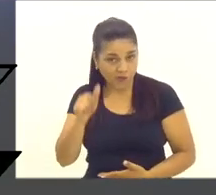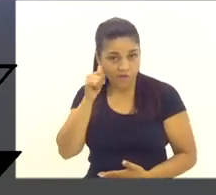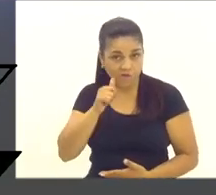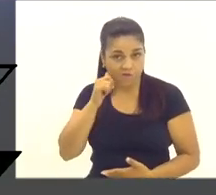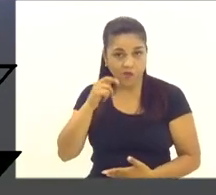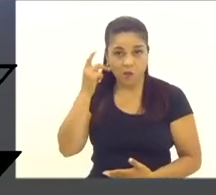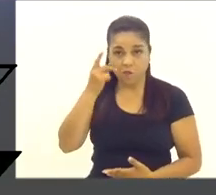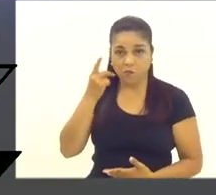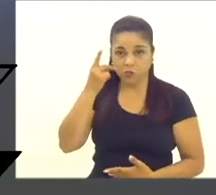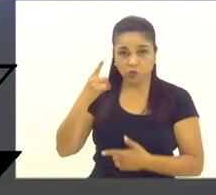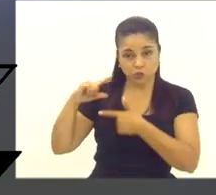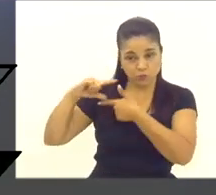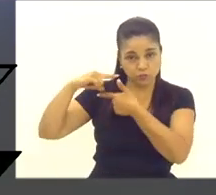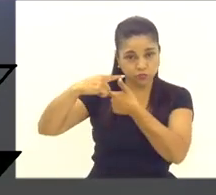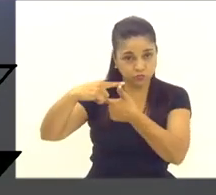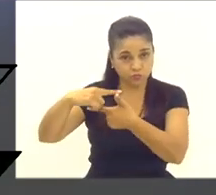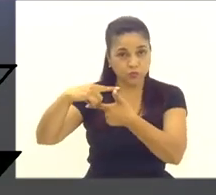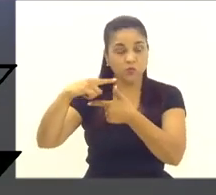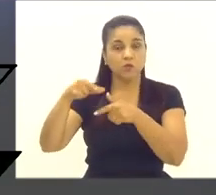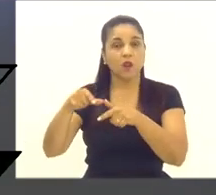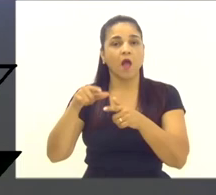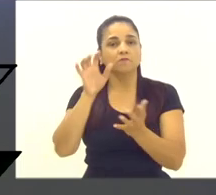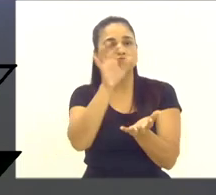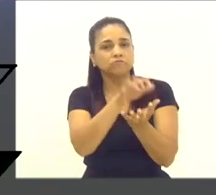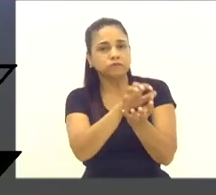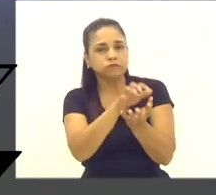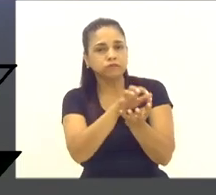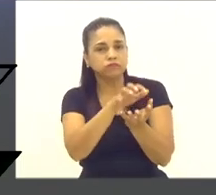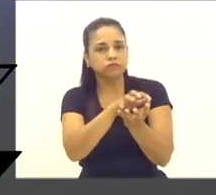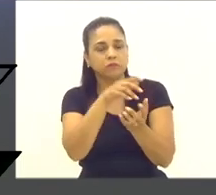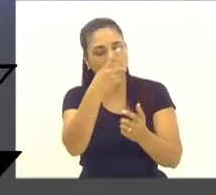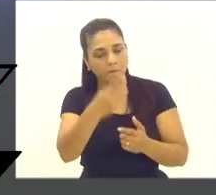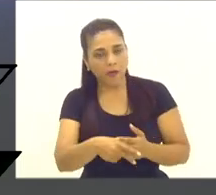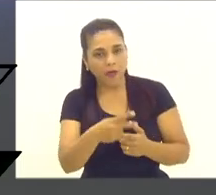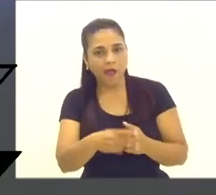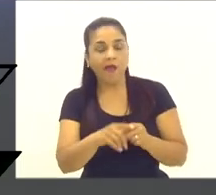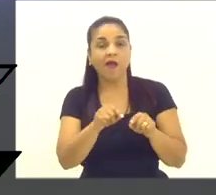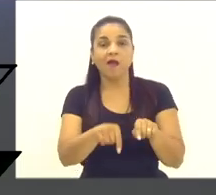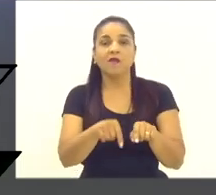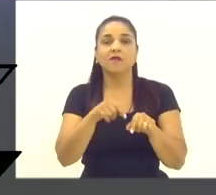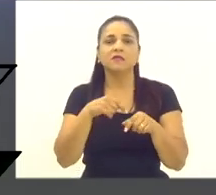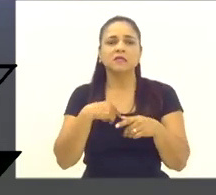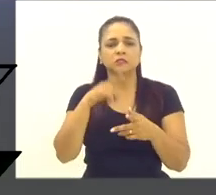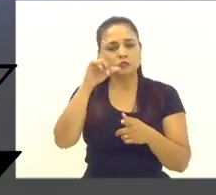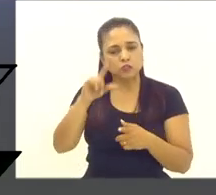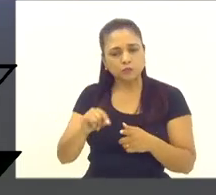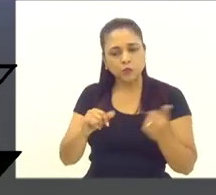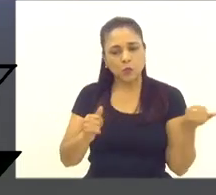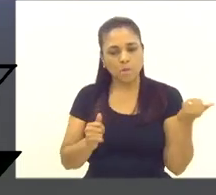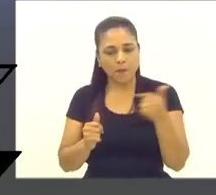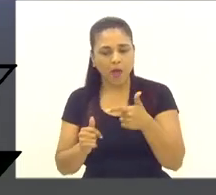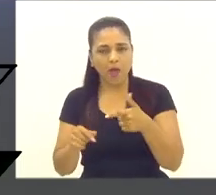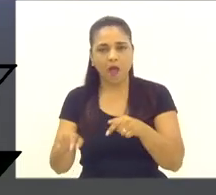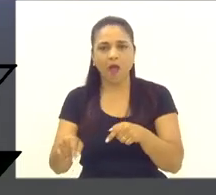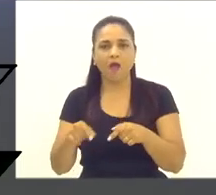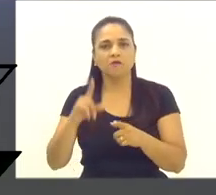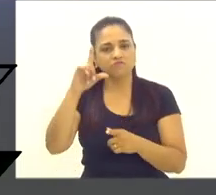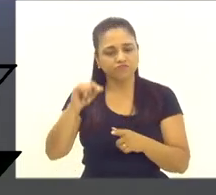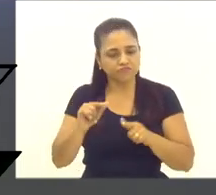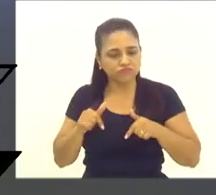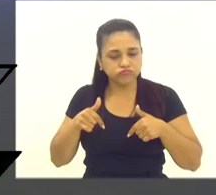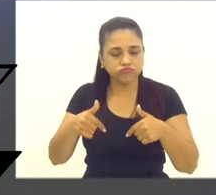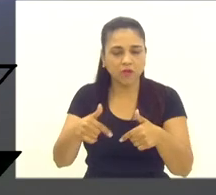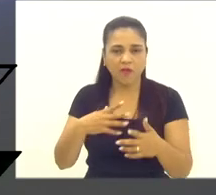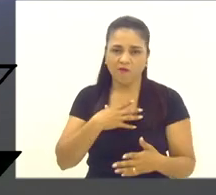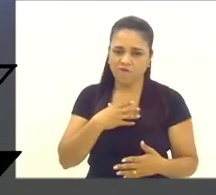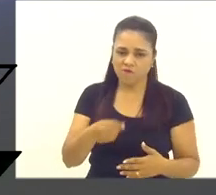tradicionais né do de Pernambuco então sempre sendo diminuída sempre tendo a sua atuação diminuída porque